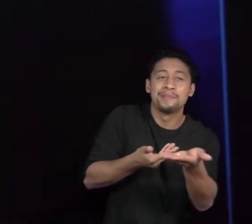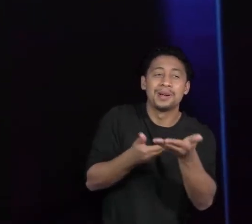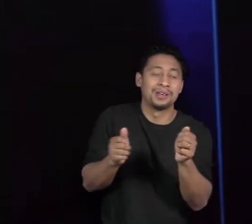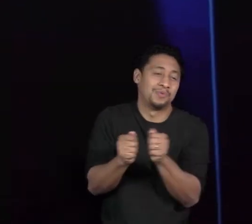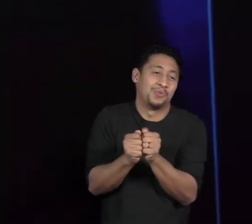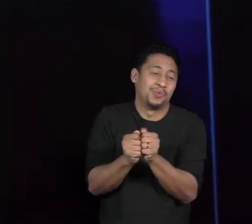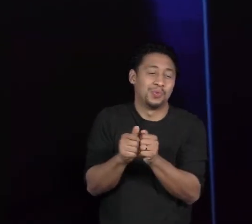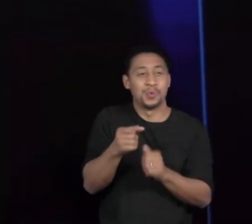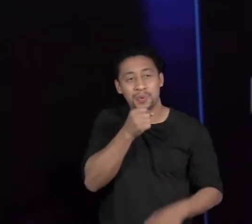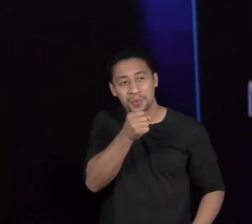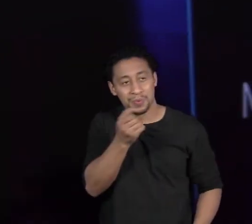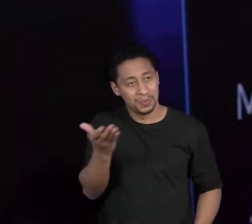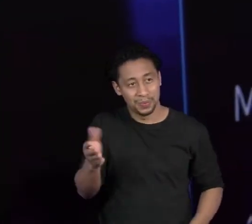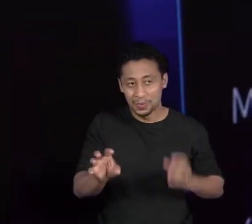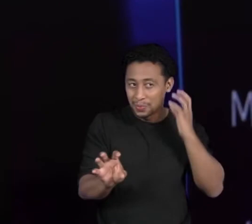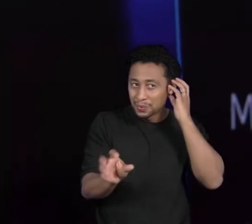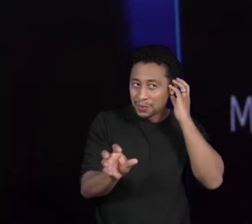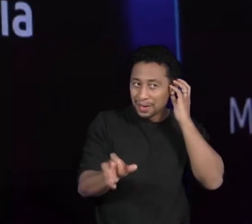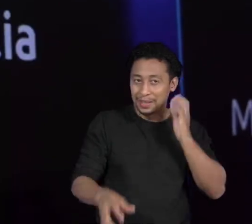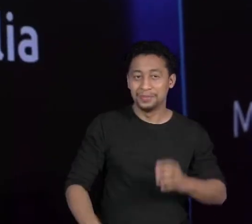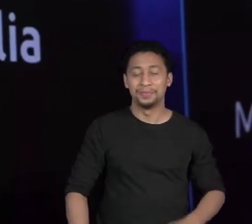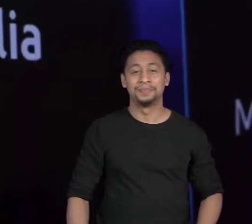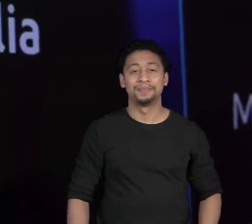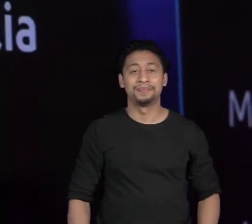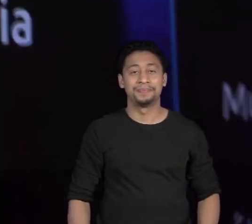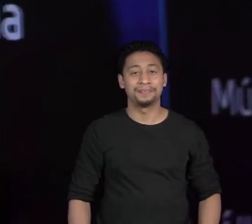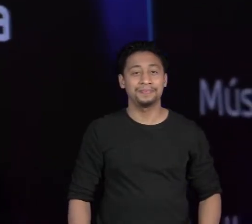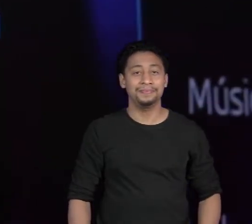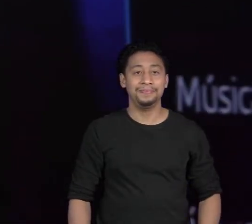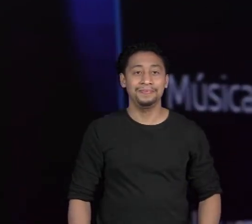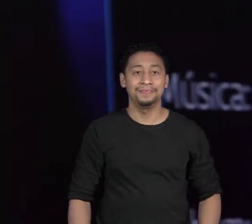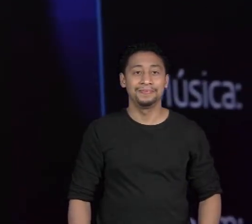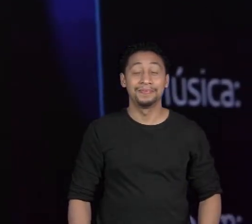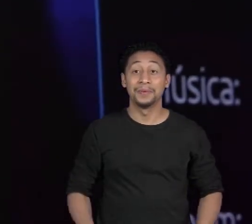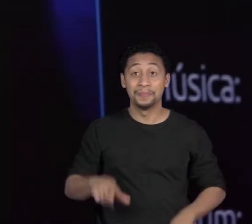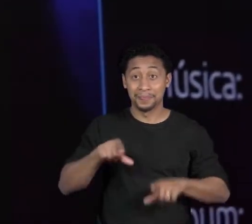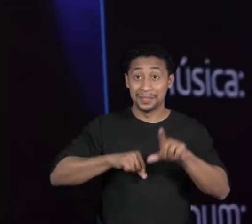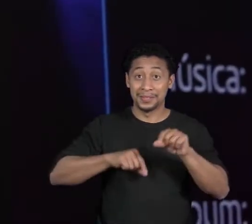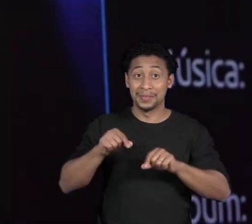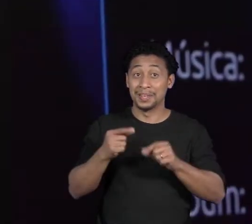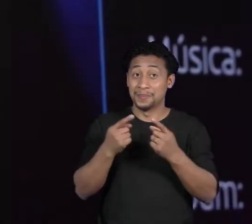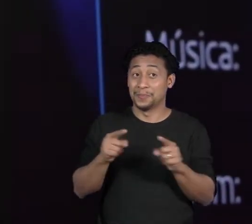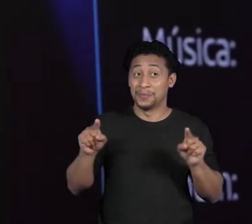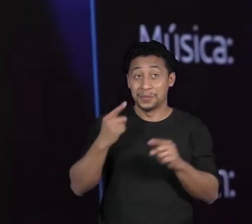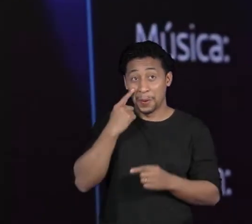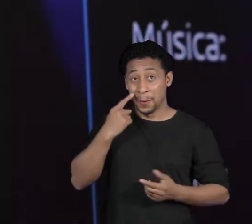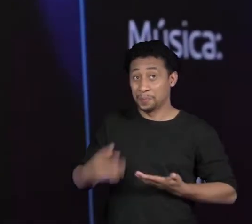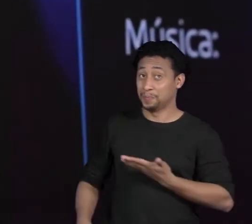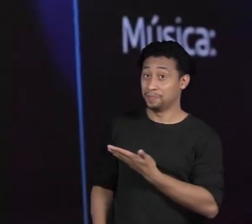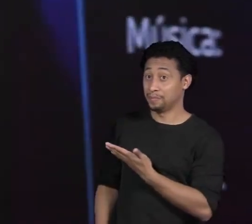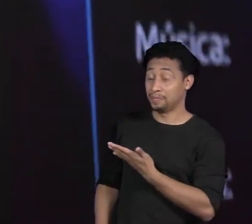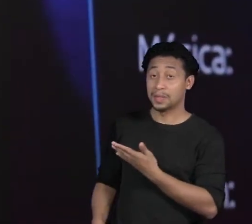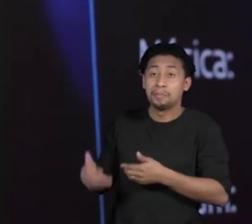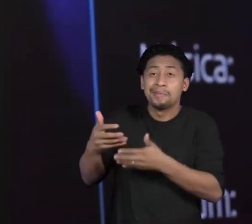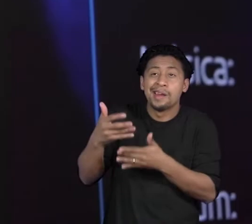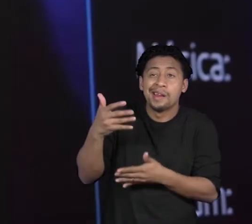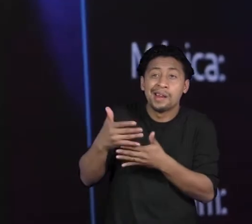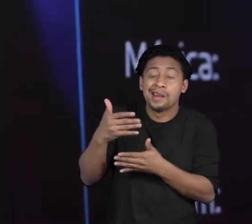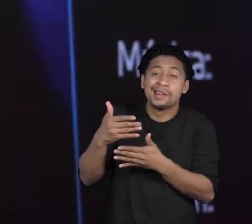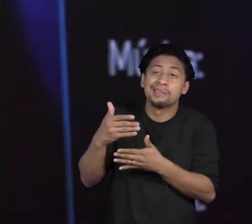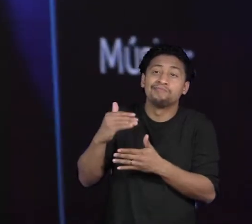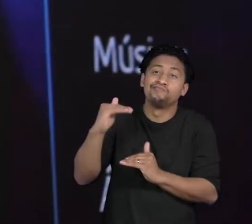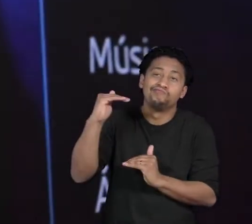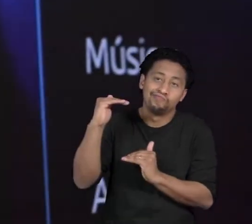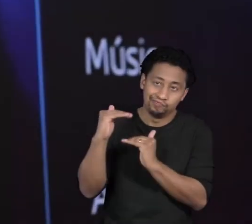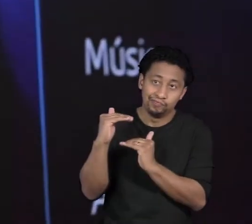companheiro do dia a dia. Apesar da gente ter podcasts e essas plataformas de streaming, faz muita falta o ao vivo e essa interação